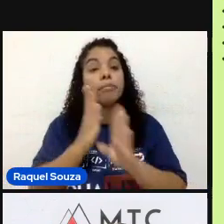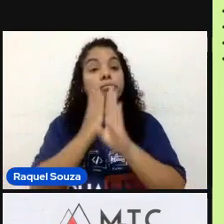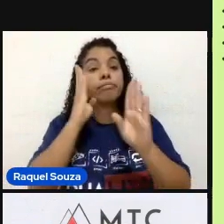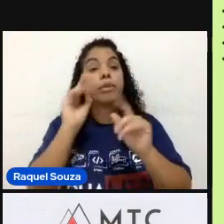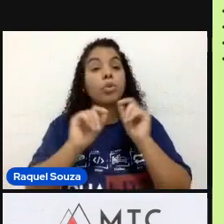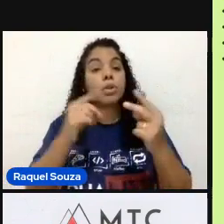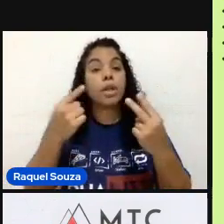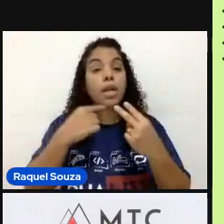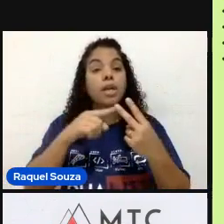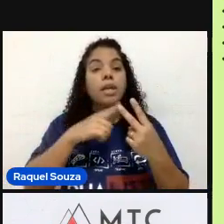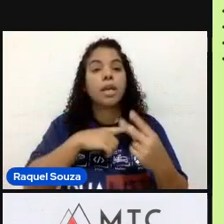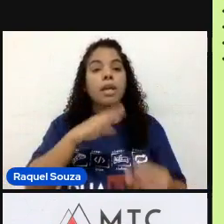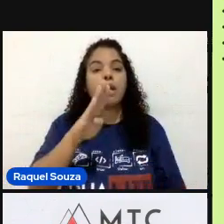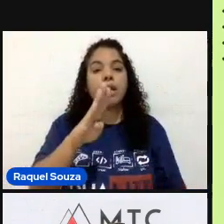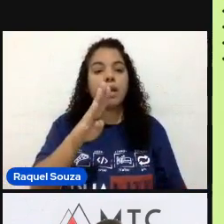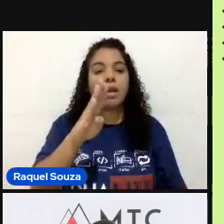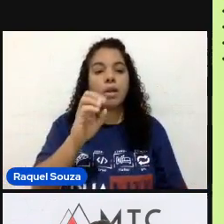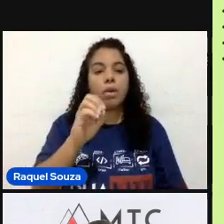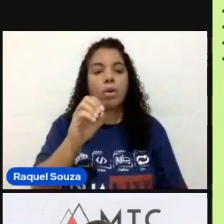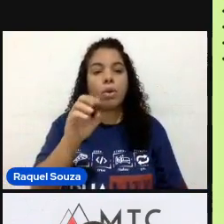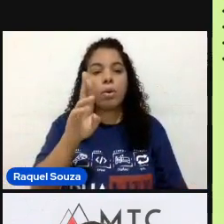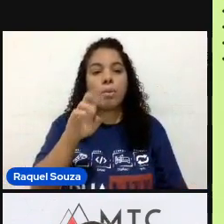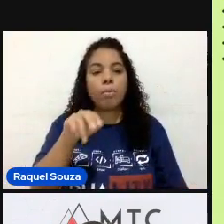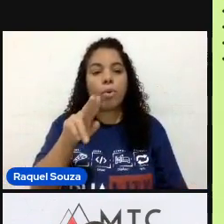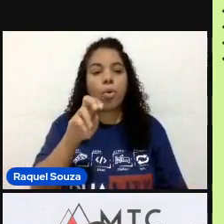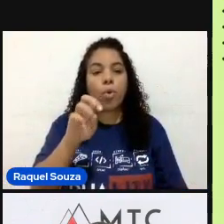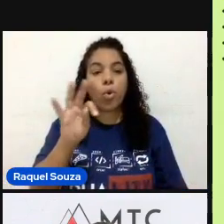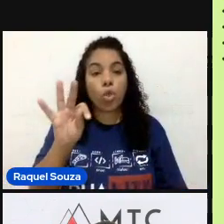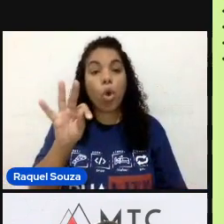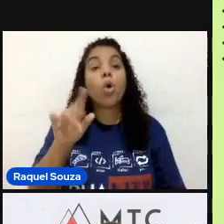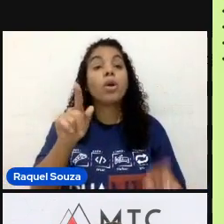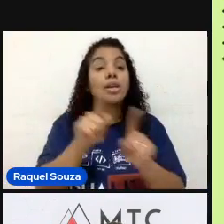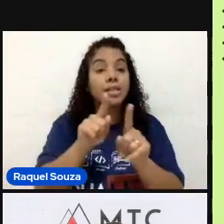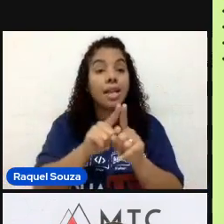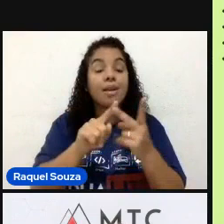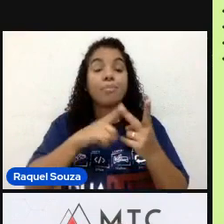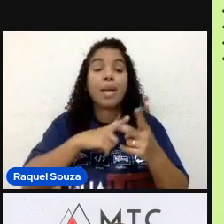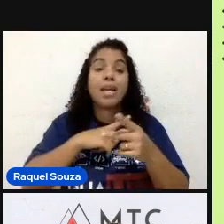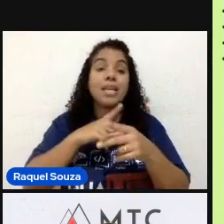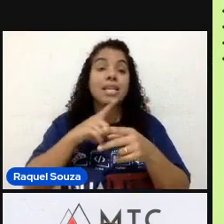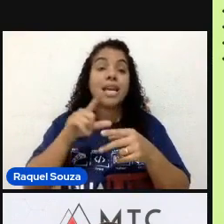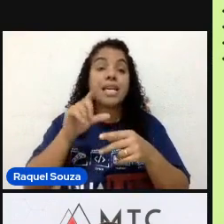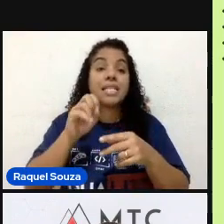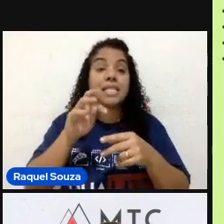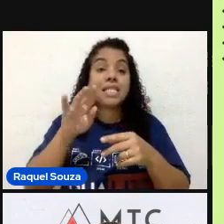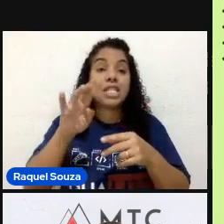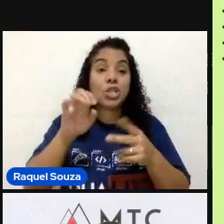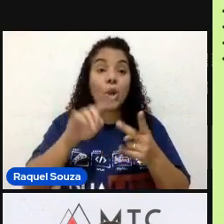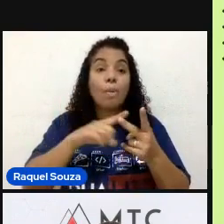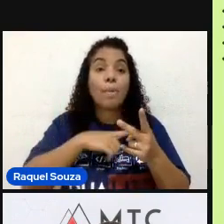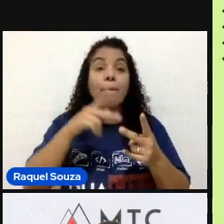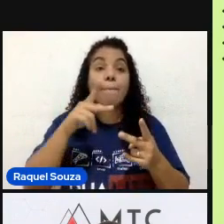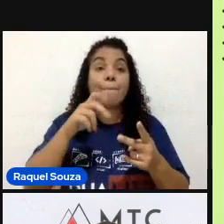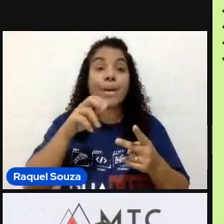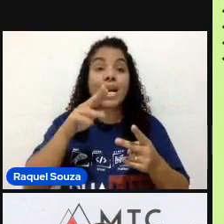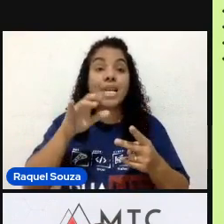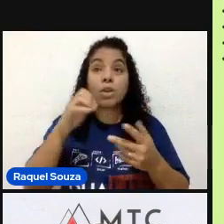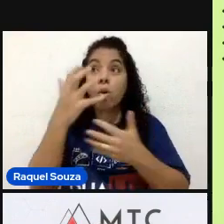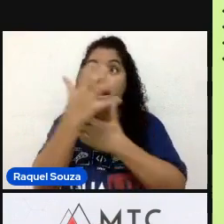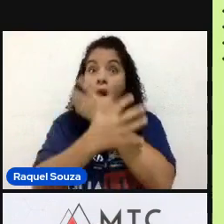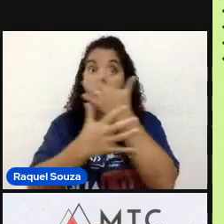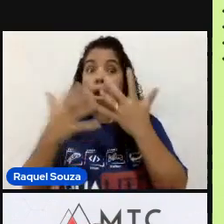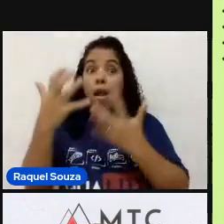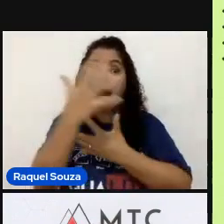com Burnout e com síndrome do pânico. E eu vivia de tarja preta. Então, você está